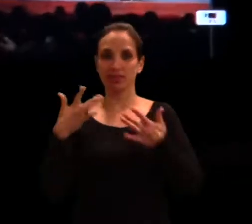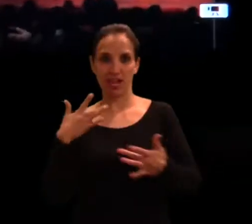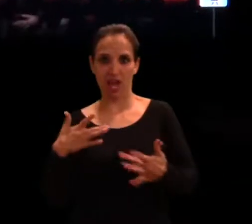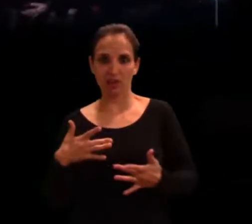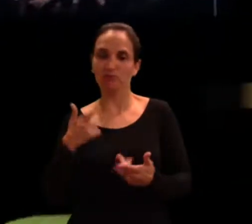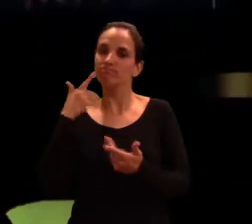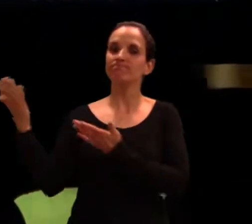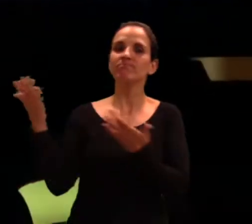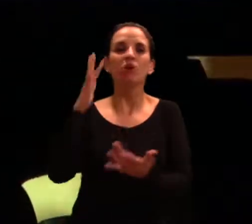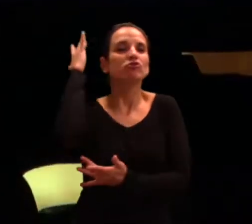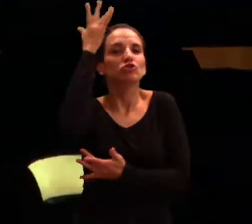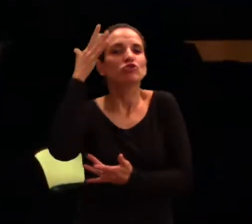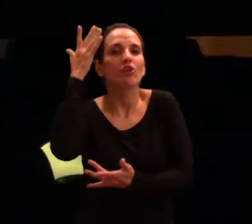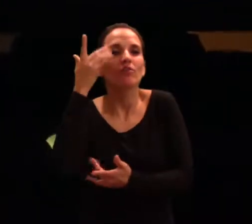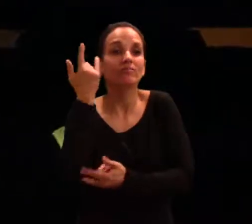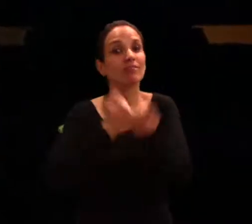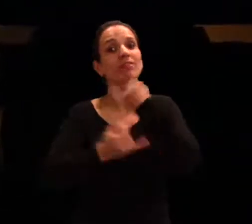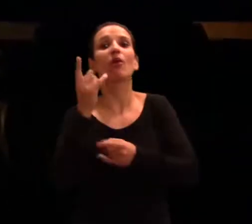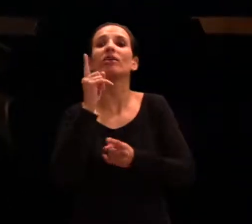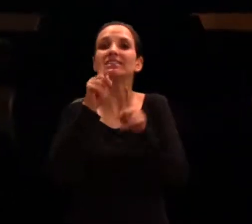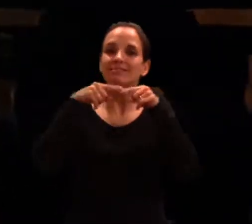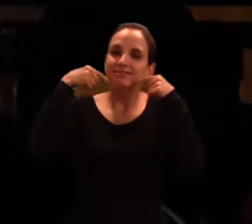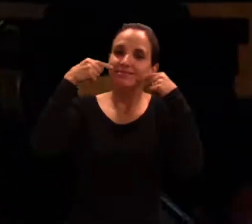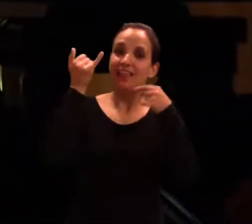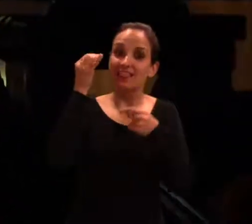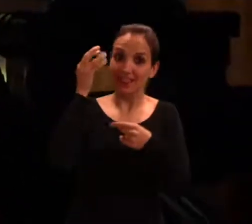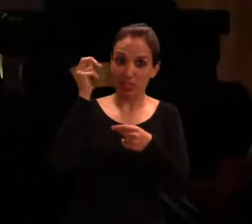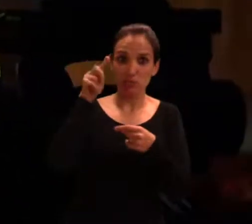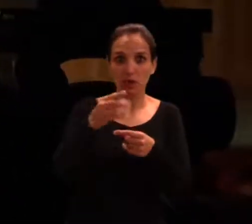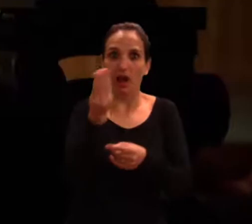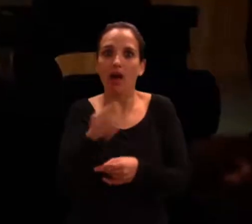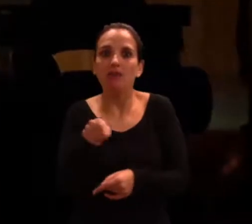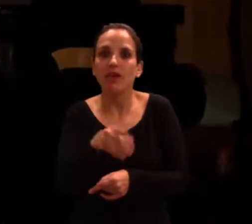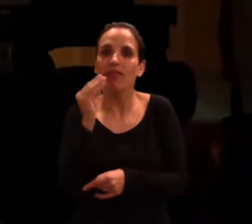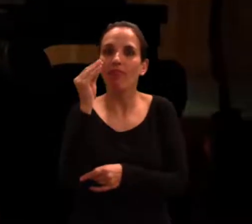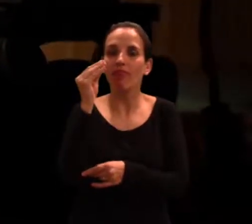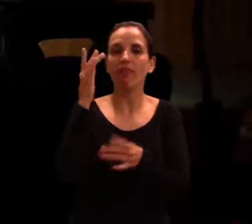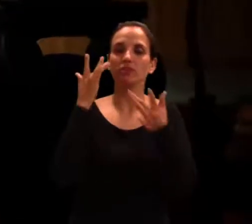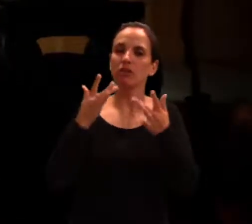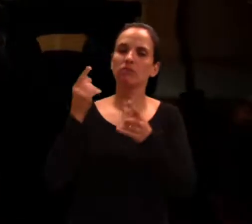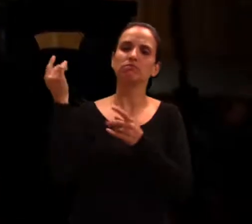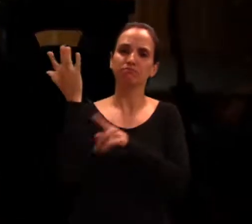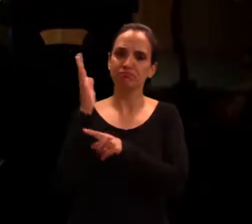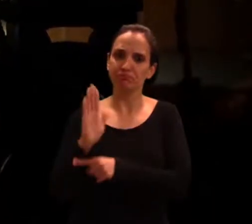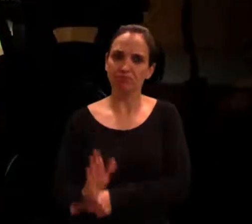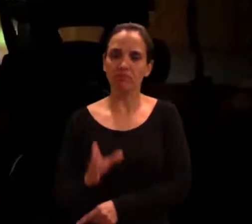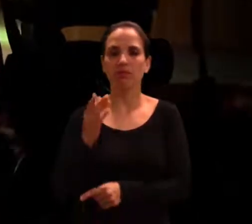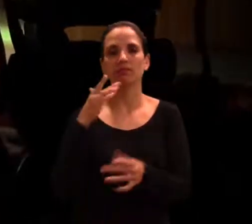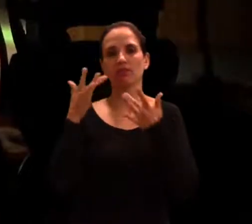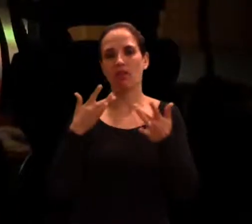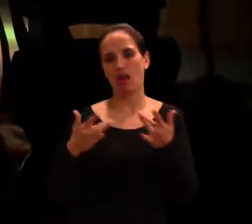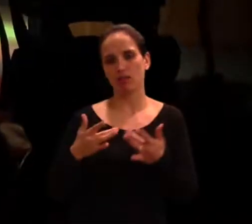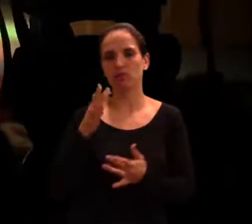Teatro, oferecendo sonhos em troca de sorrisos às quase 3 mil crianças presentes nas 10 sessões realizadas no Cine Teatro São